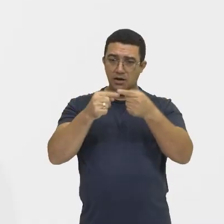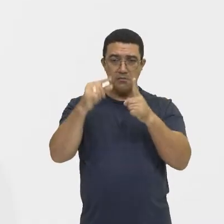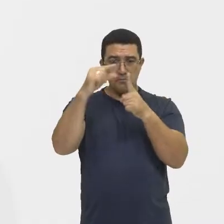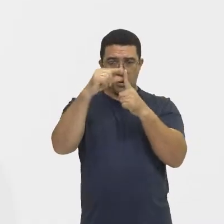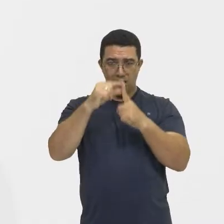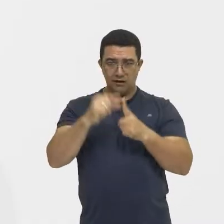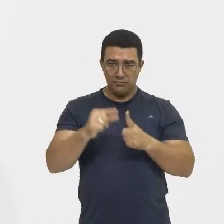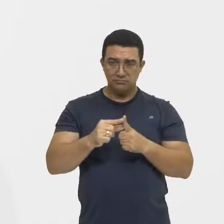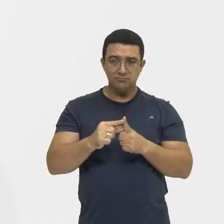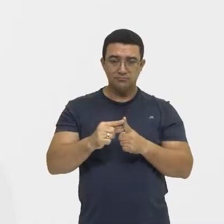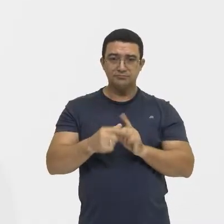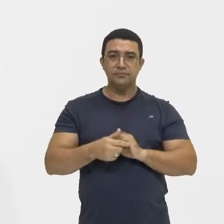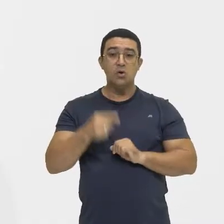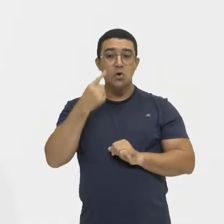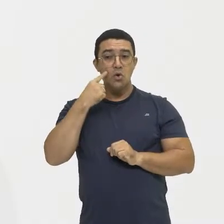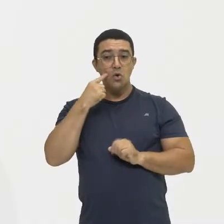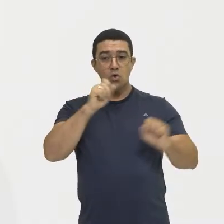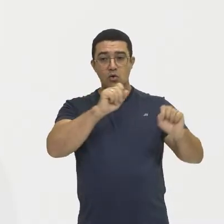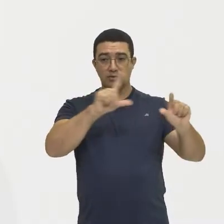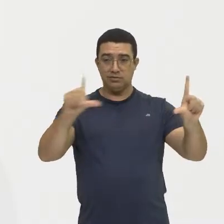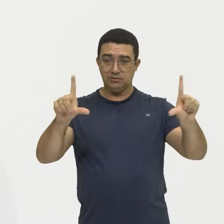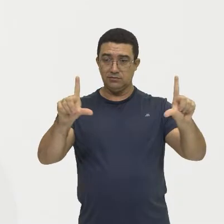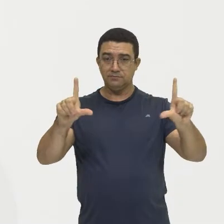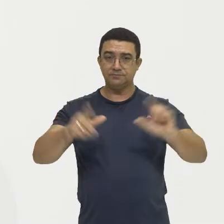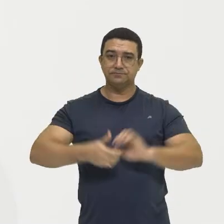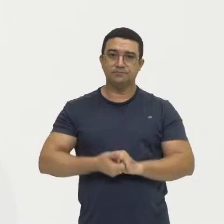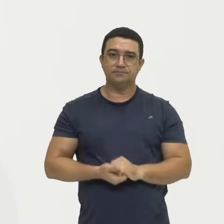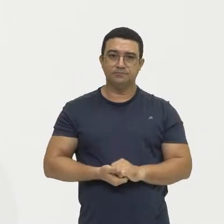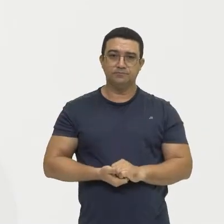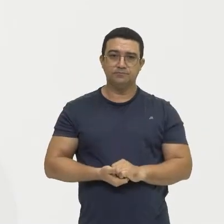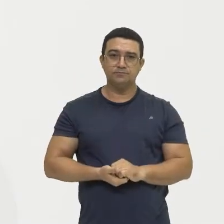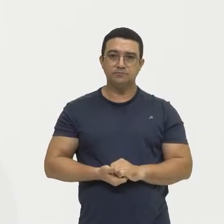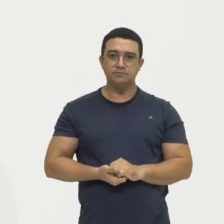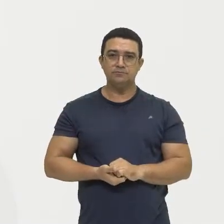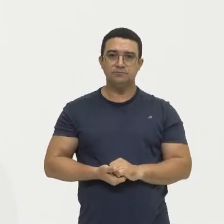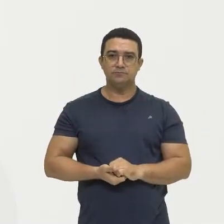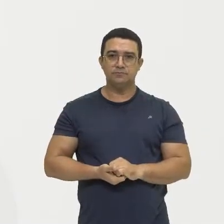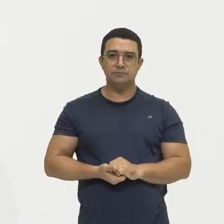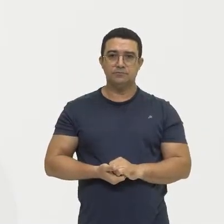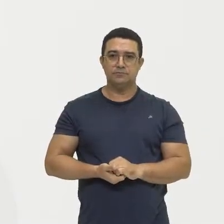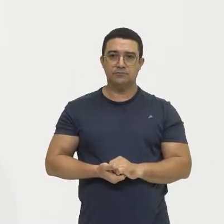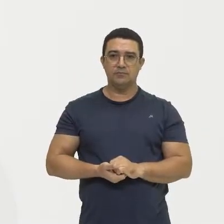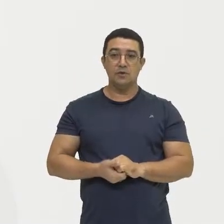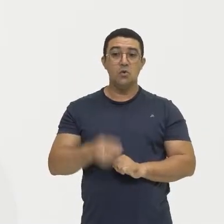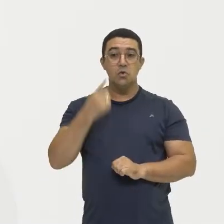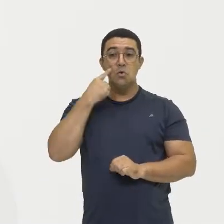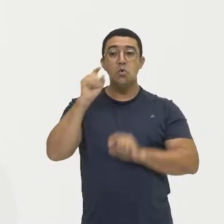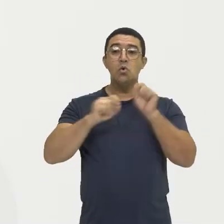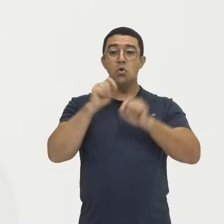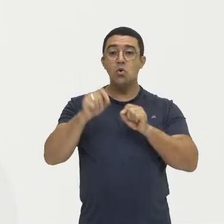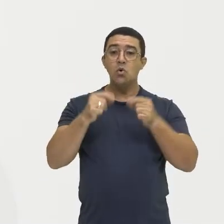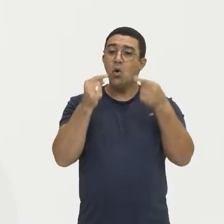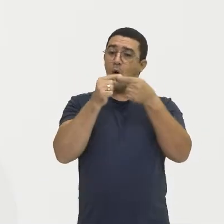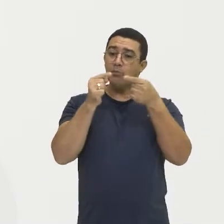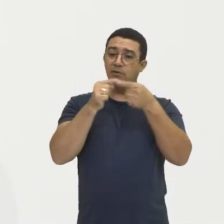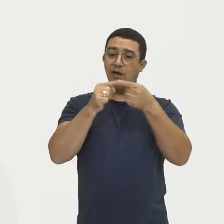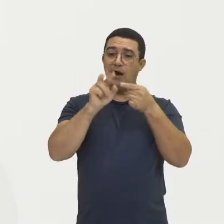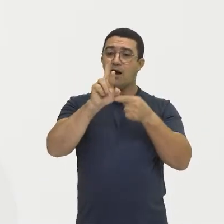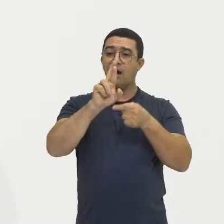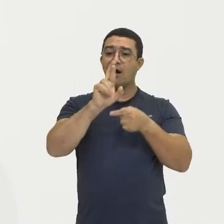observar na TV interativa para vocês verem direitinho como é que é a combinação dessas rimas. Vejam bem